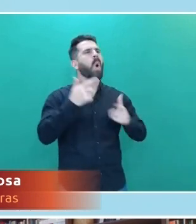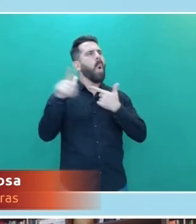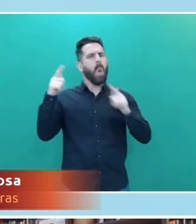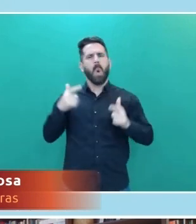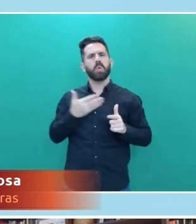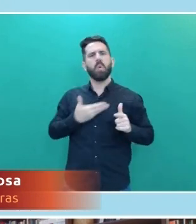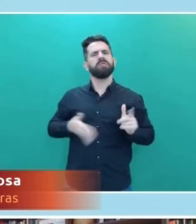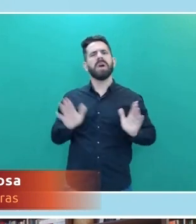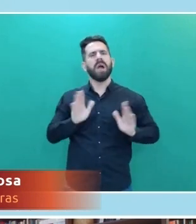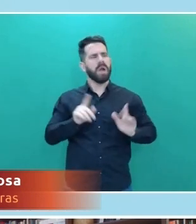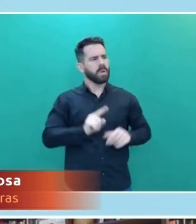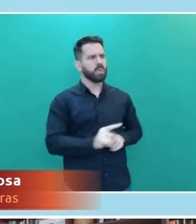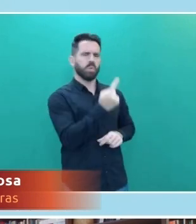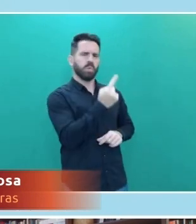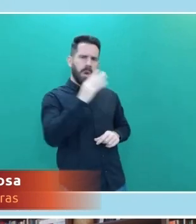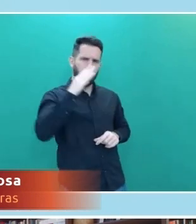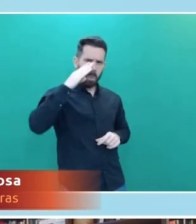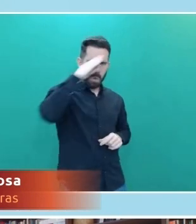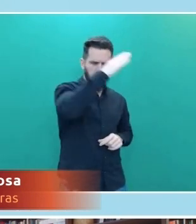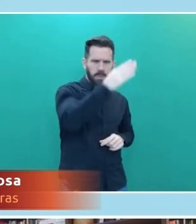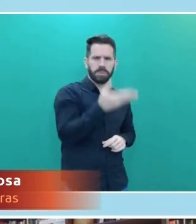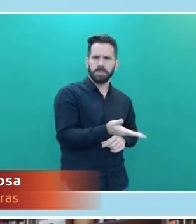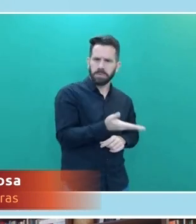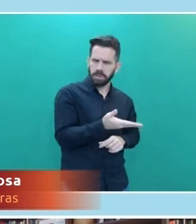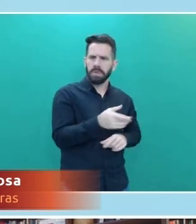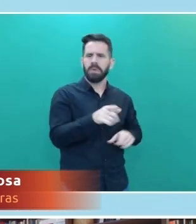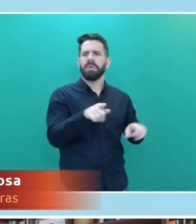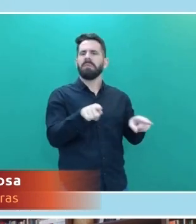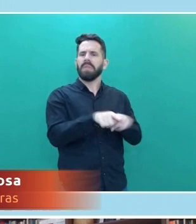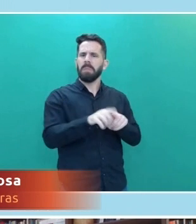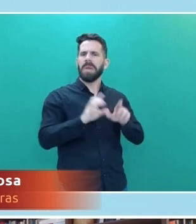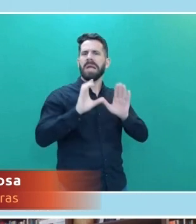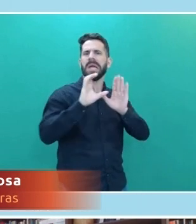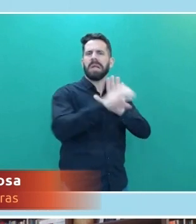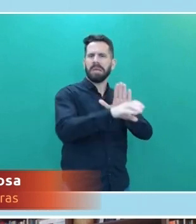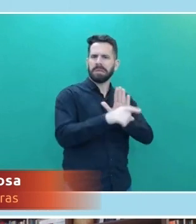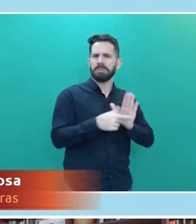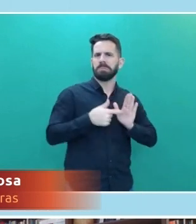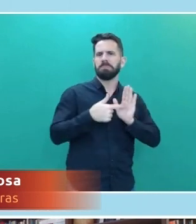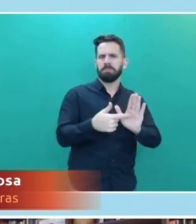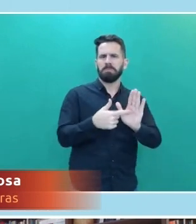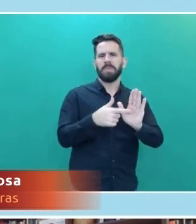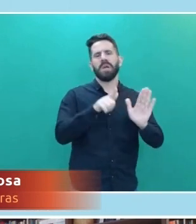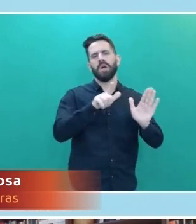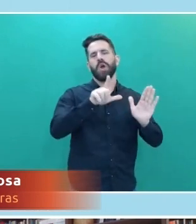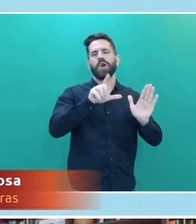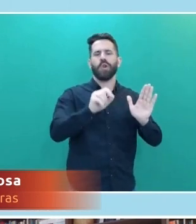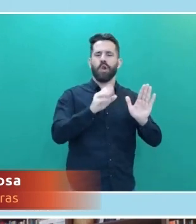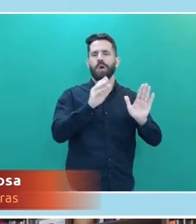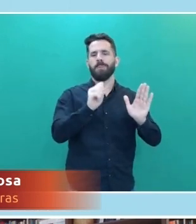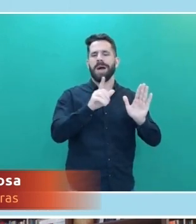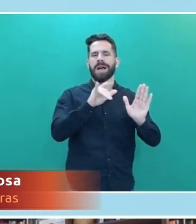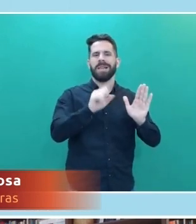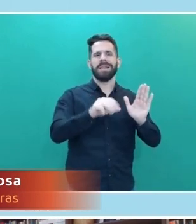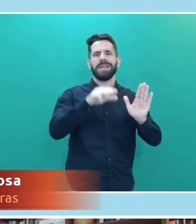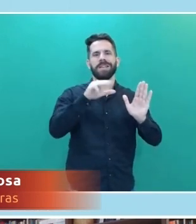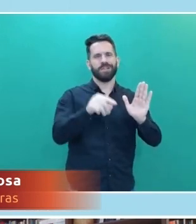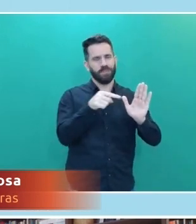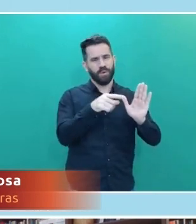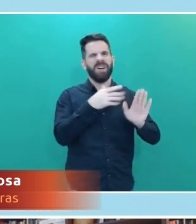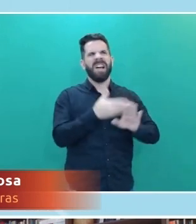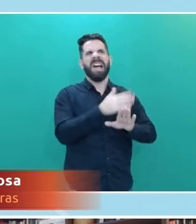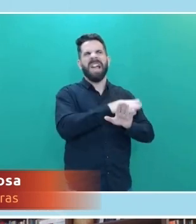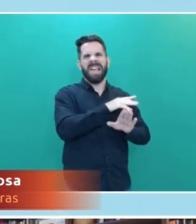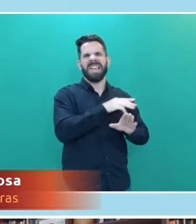aí, né, de discutir um pseudo-globalismo que o antigo ministro gostava muito de falar. Queria que a senhora falasse sobre isso. O